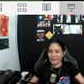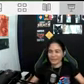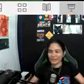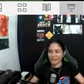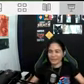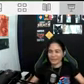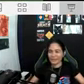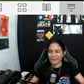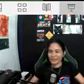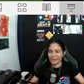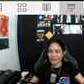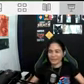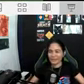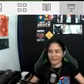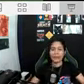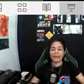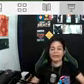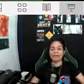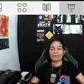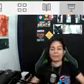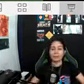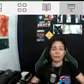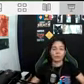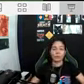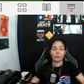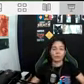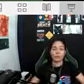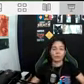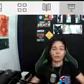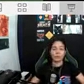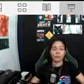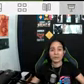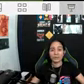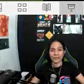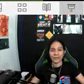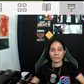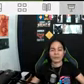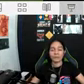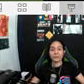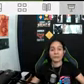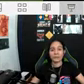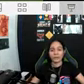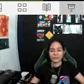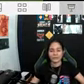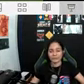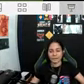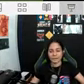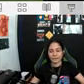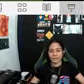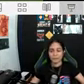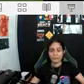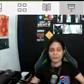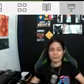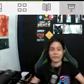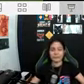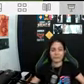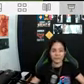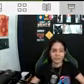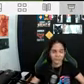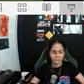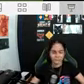semana passada, que isso tem relação com alguns tipos de temas, né, de trabalhos que vocês